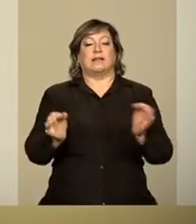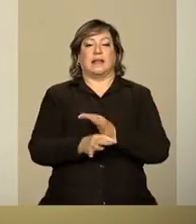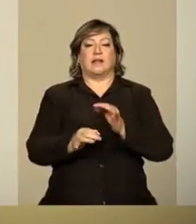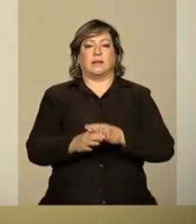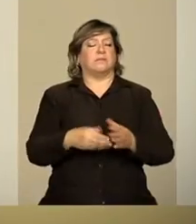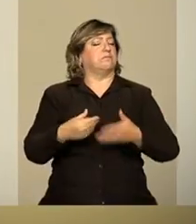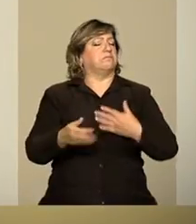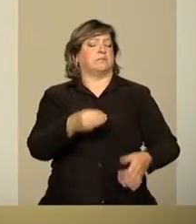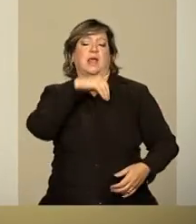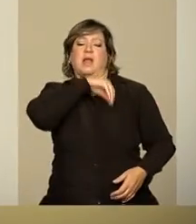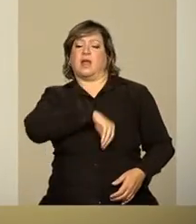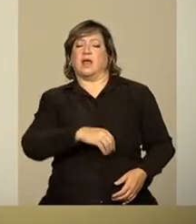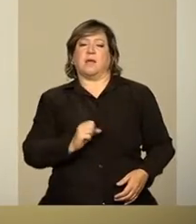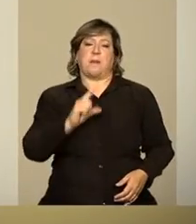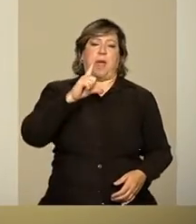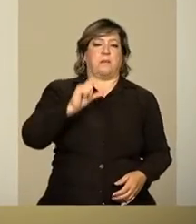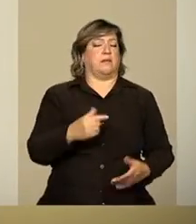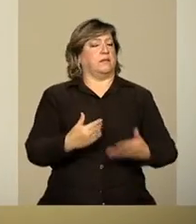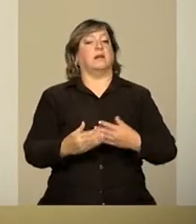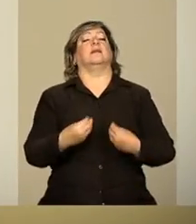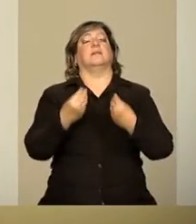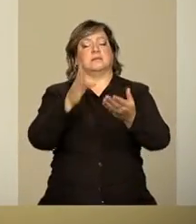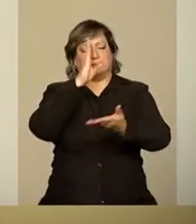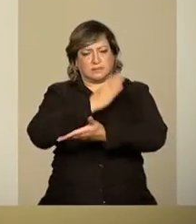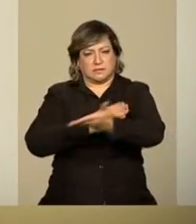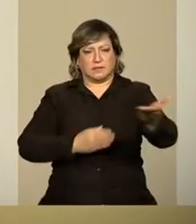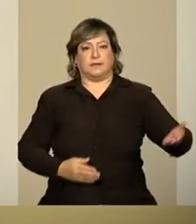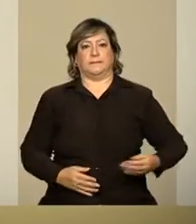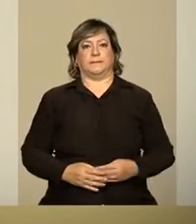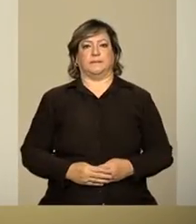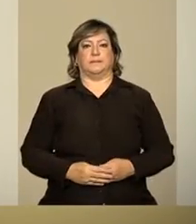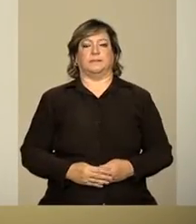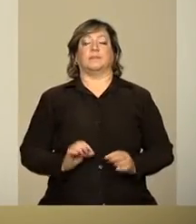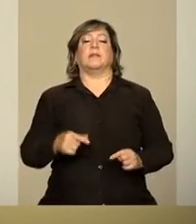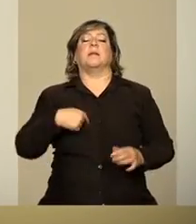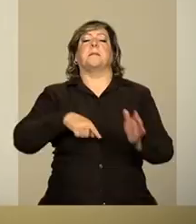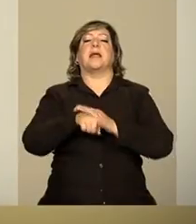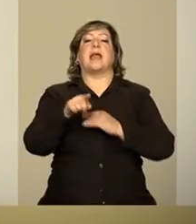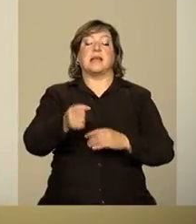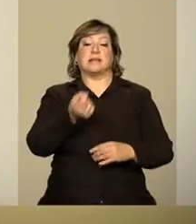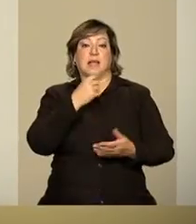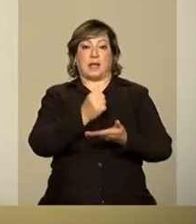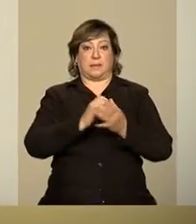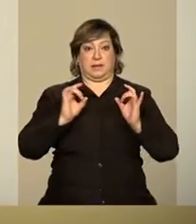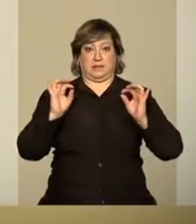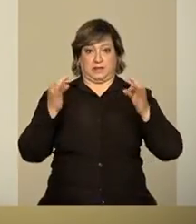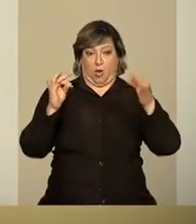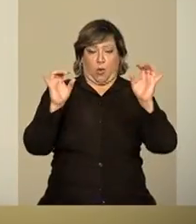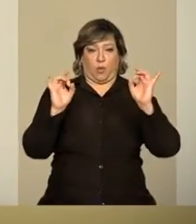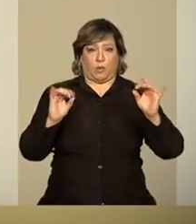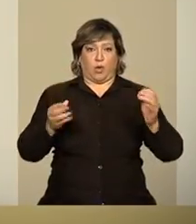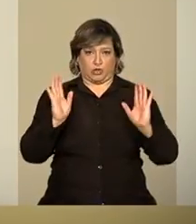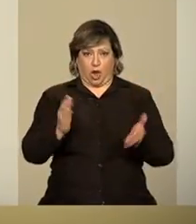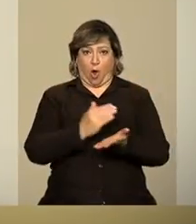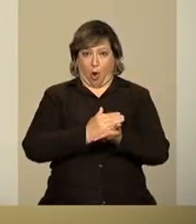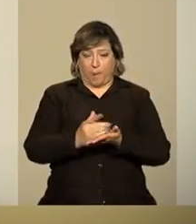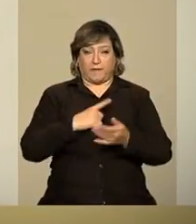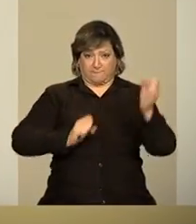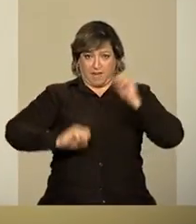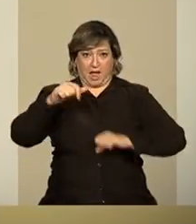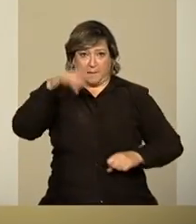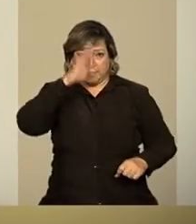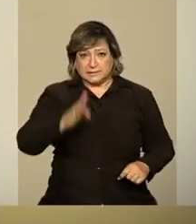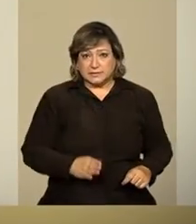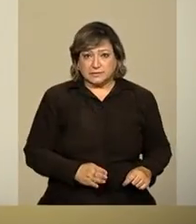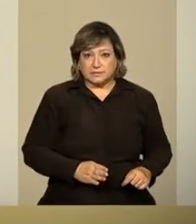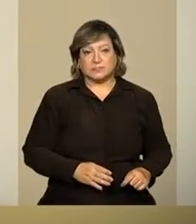independentemente da renda ou da condição social de alta tecnologia já começam a ser produzidos